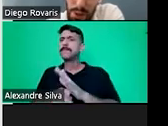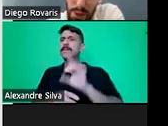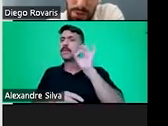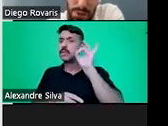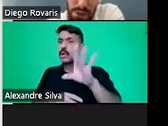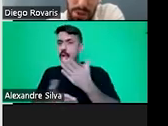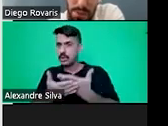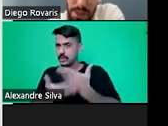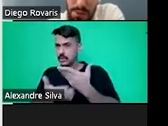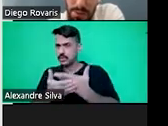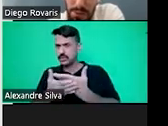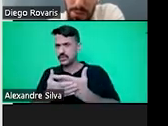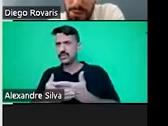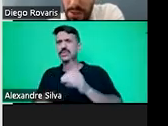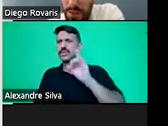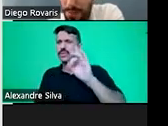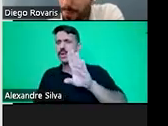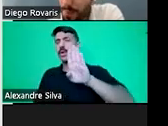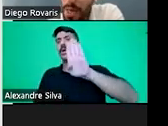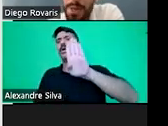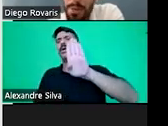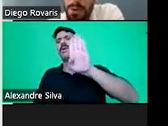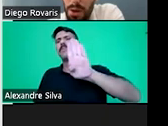estudos biológicos. Quando a gente olha para estudos